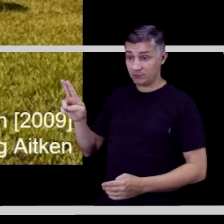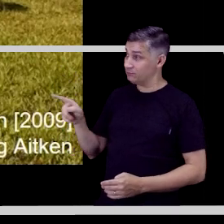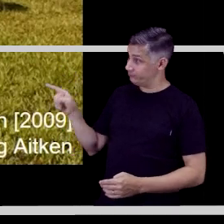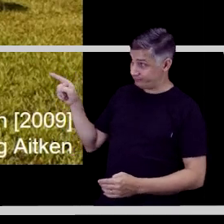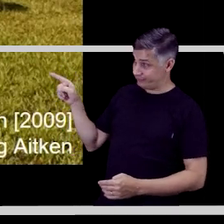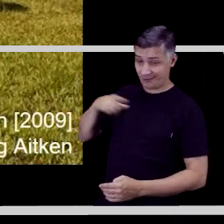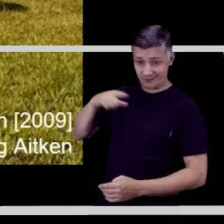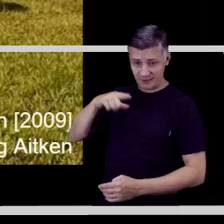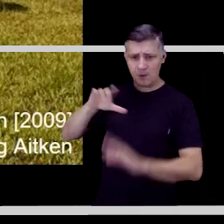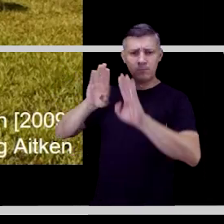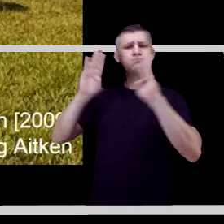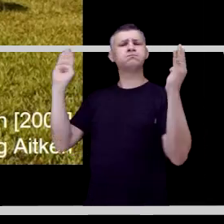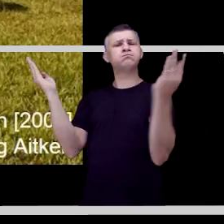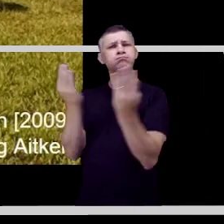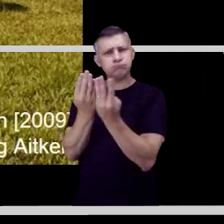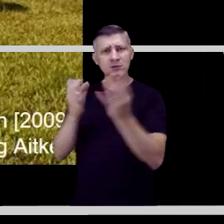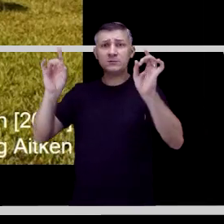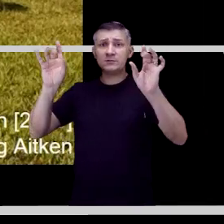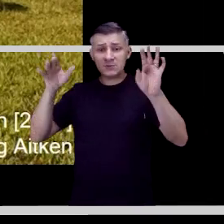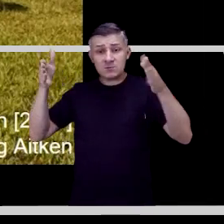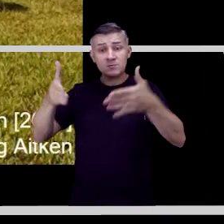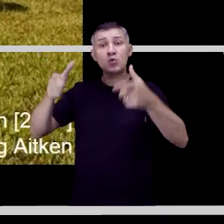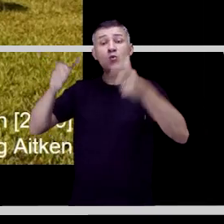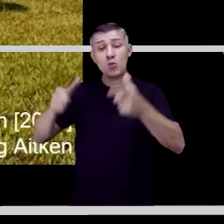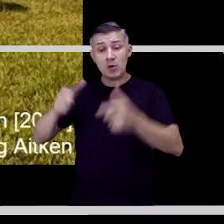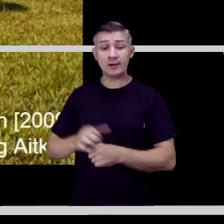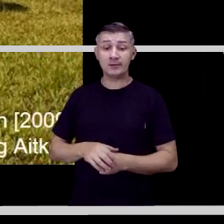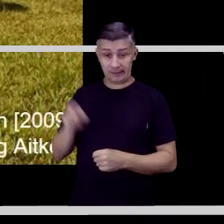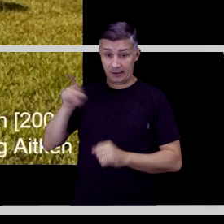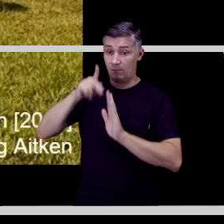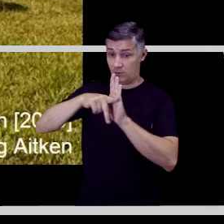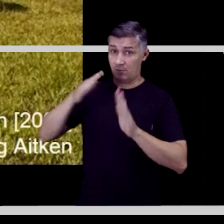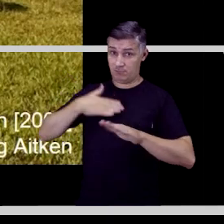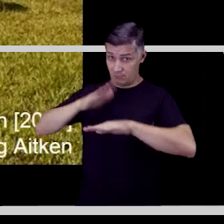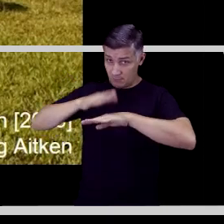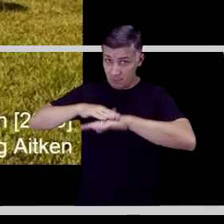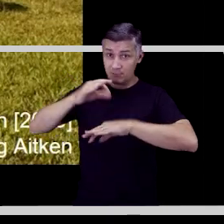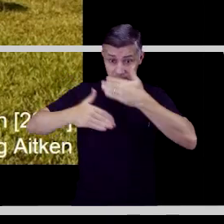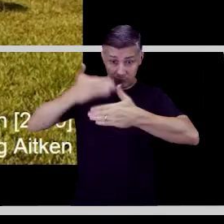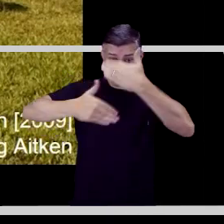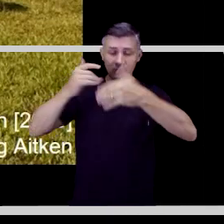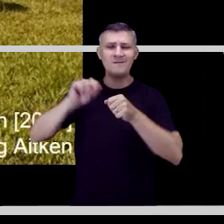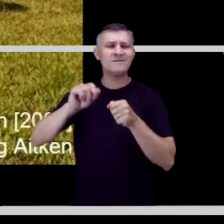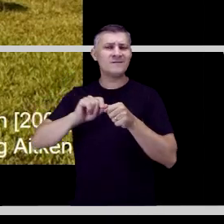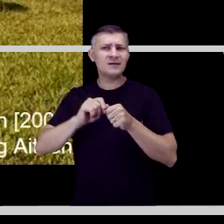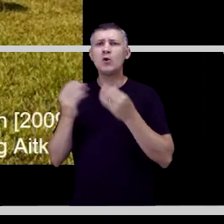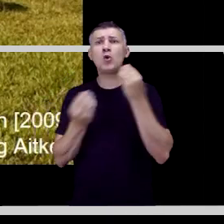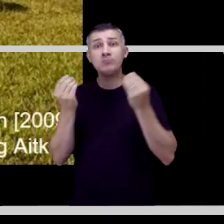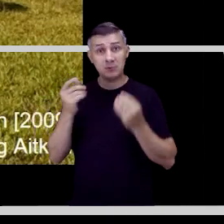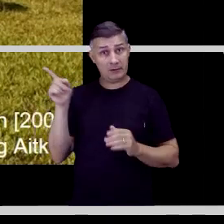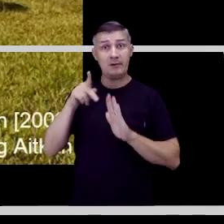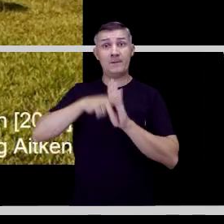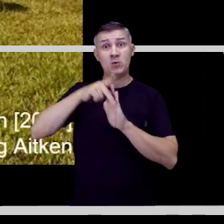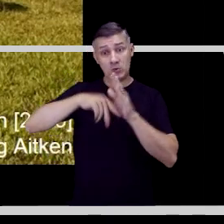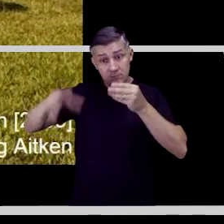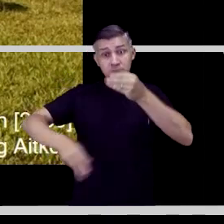que é um pavilhão já feito, site específico para esse lugar, um projeto que eu desenvolvi como